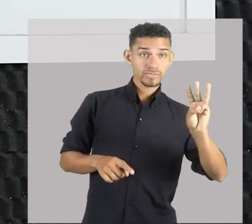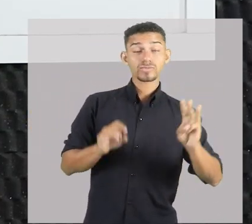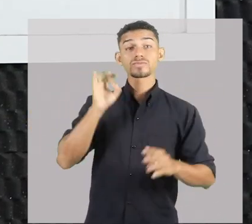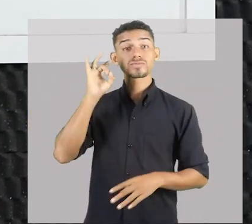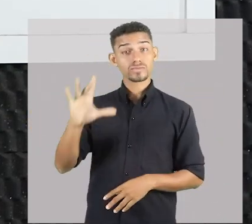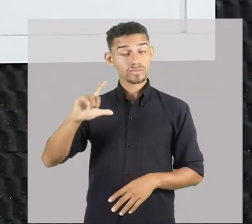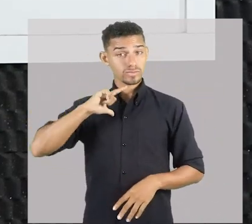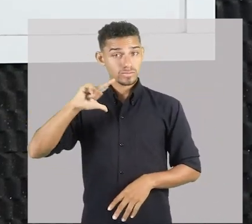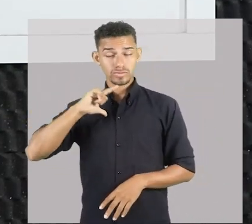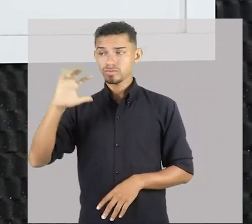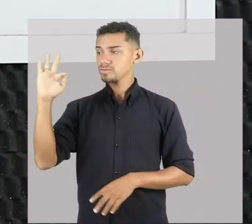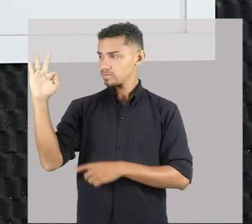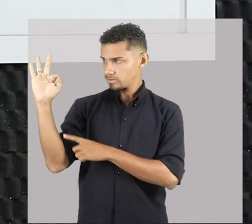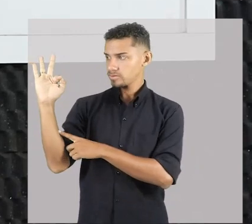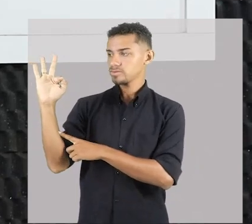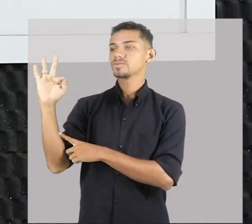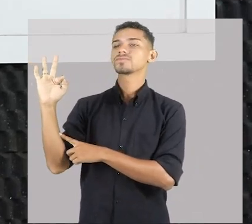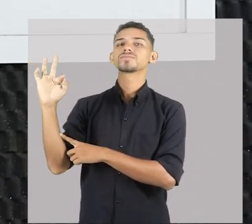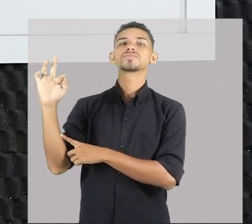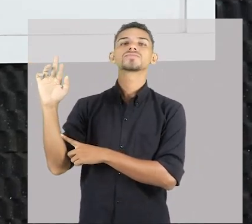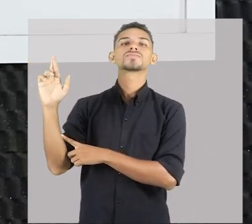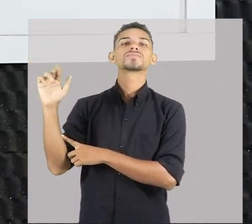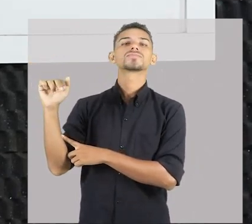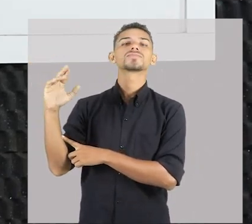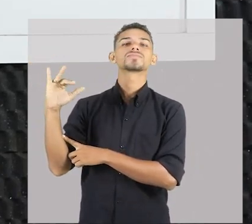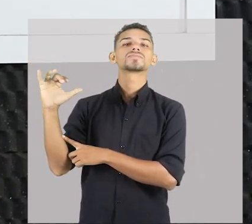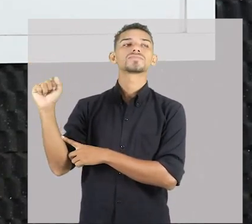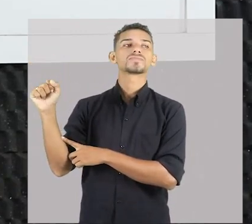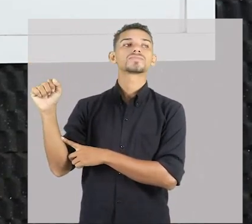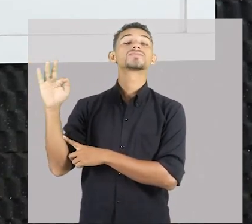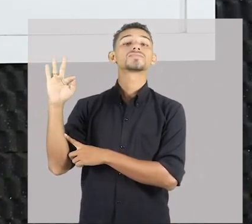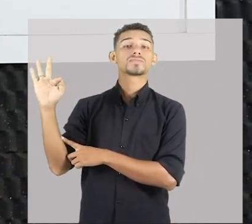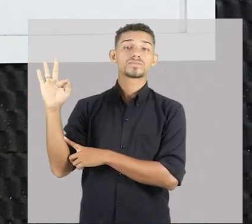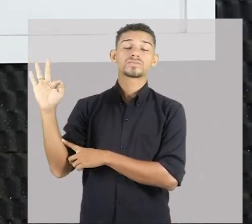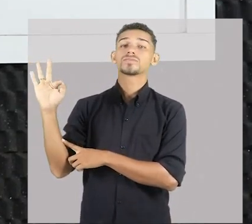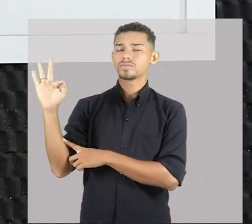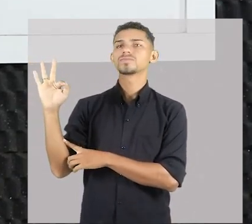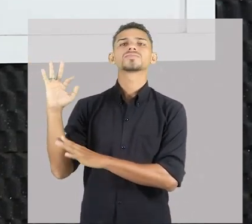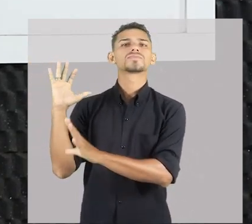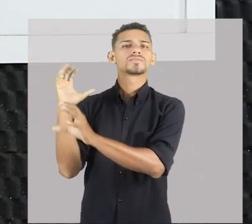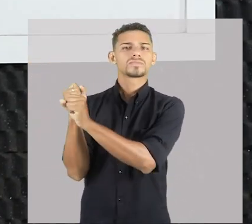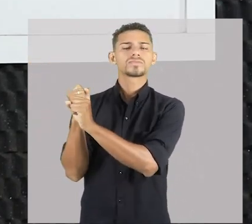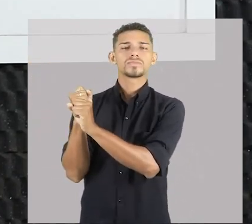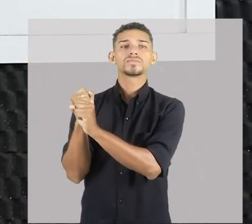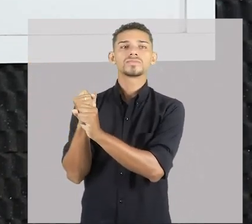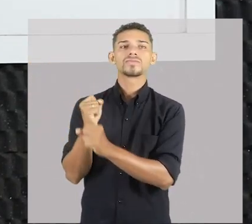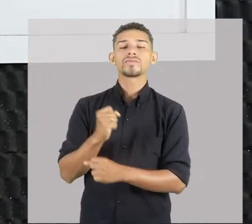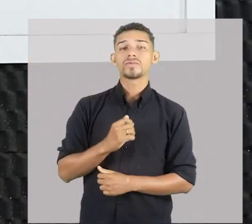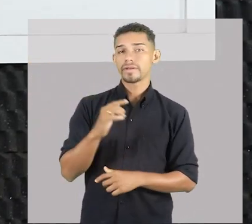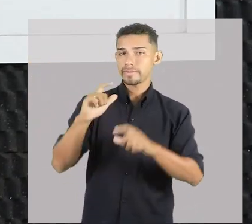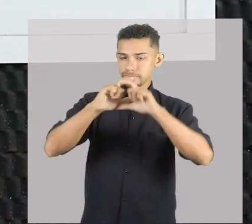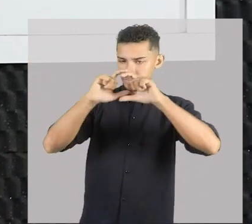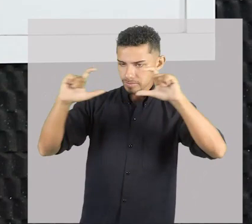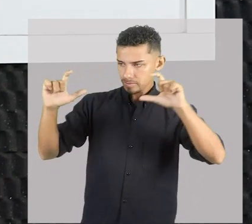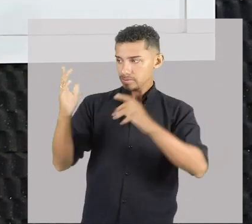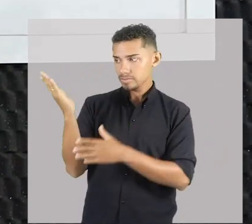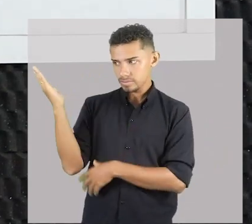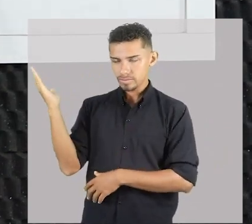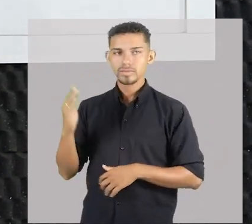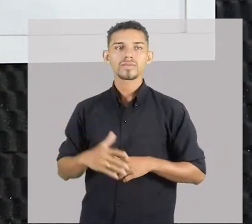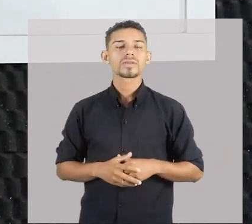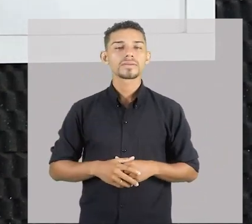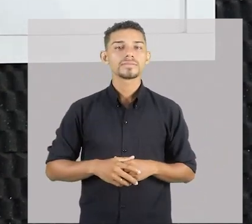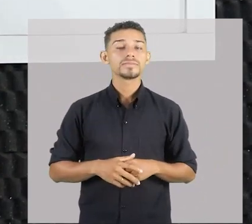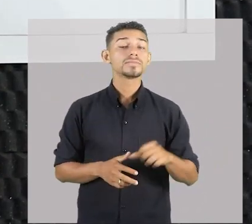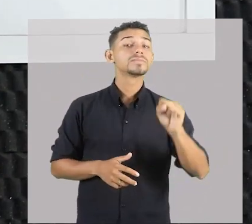frequência. Tem a frequência? Quero a frequência do movimento? Quero calcular a velocidade angular, essa formulazinha. E